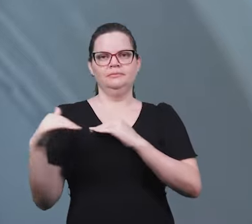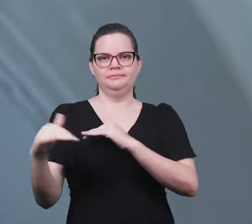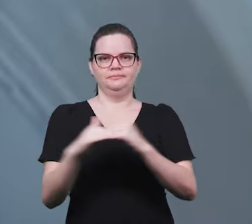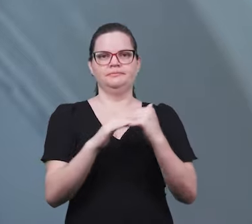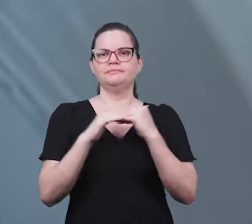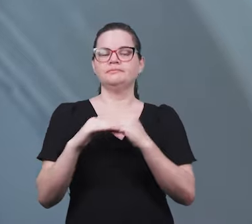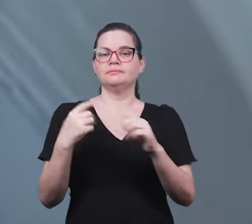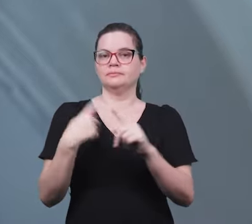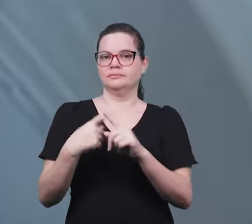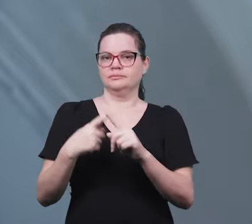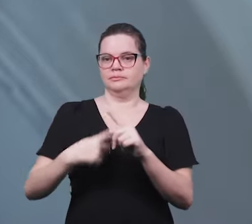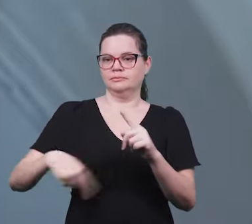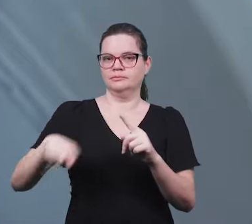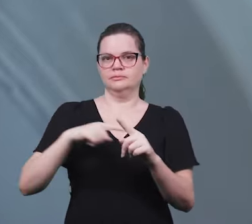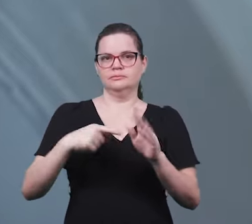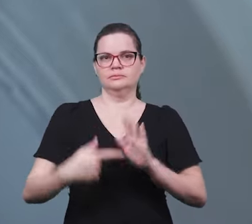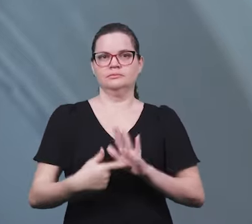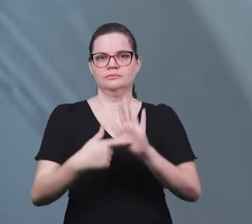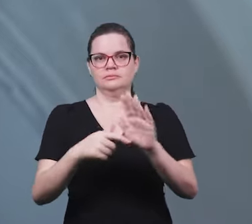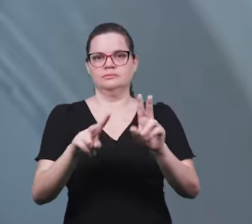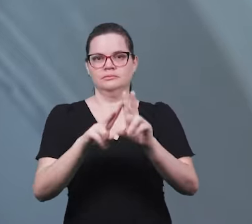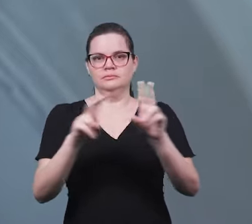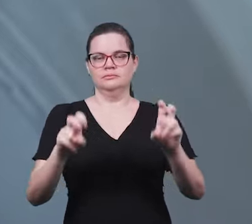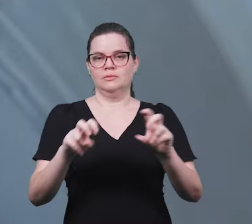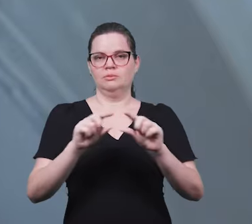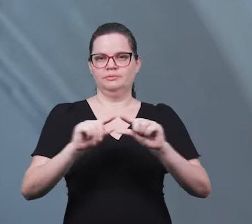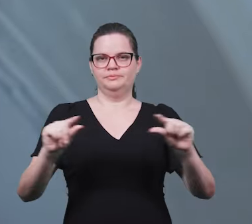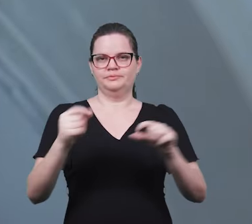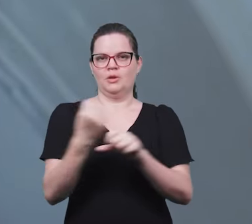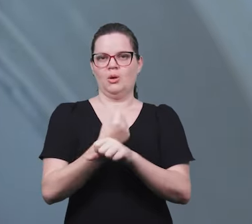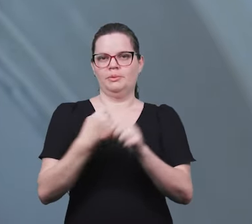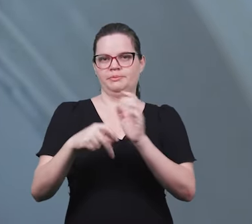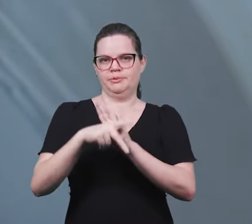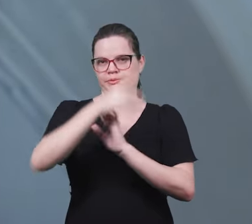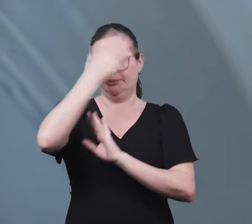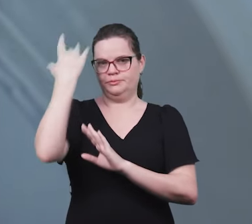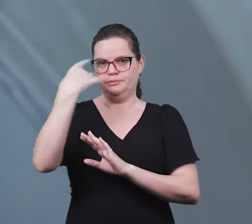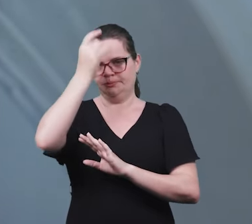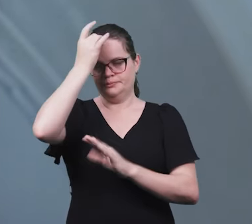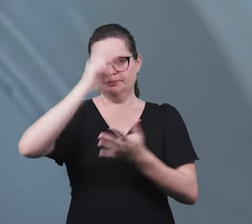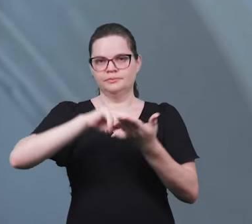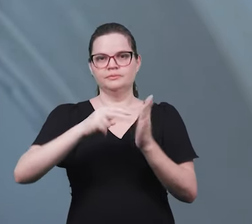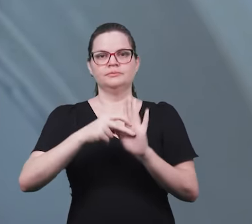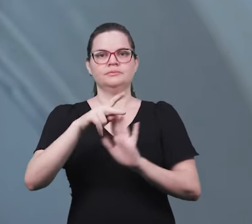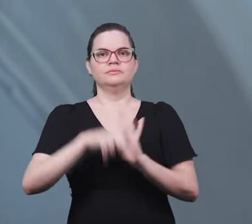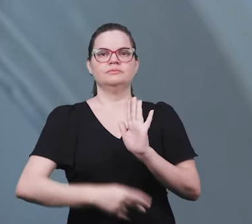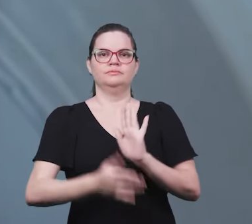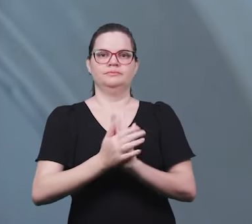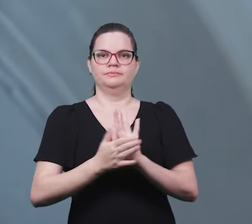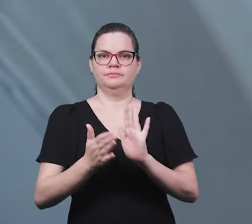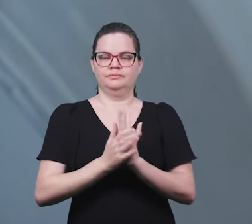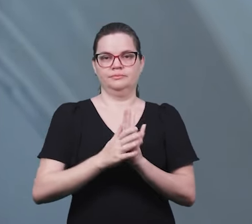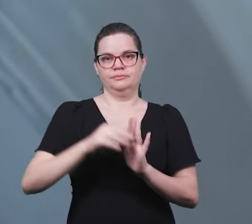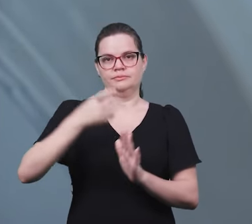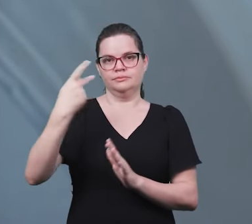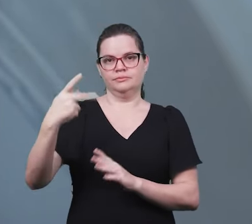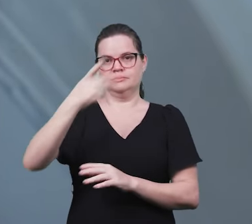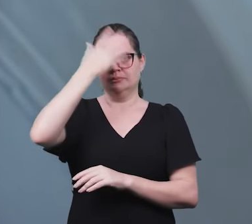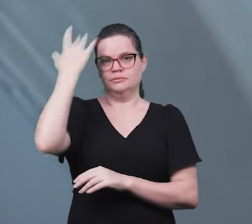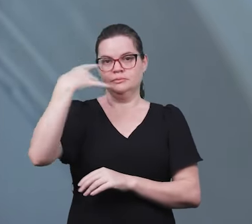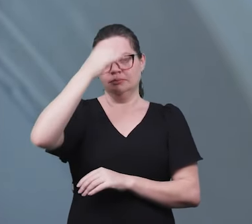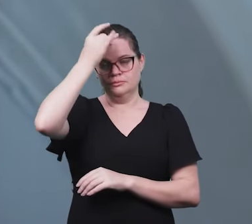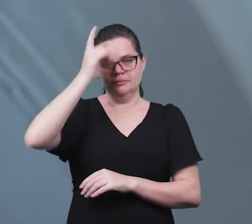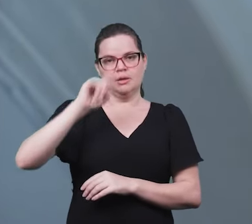Espírito, quando nós frisamos esta frase, né? Obra do Espírito. A obra do Espírito, ela é eterna. E